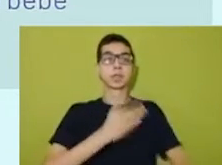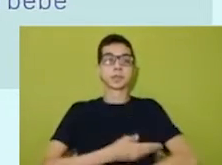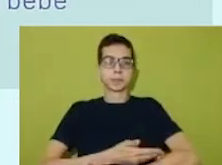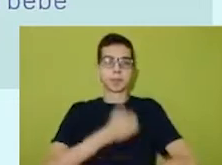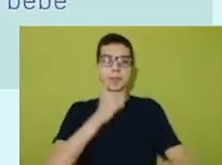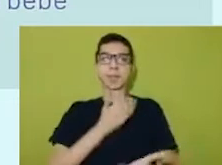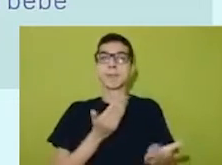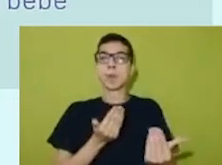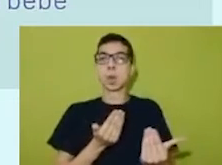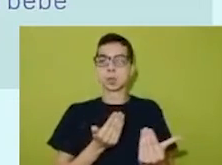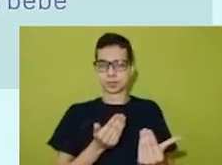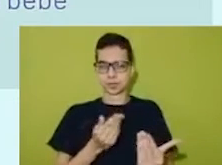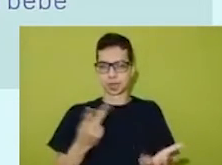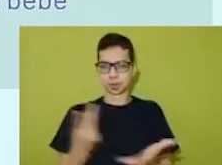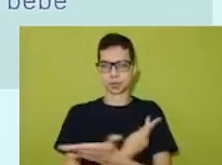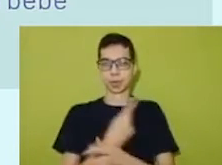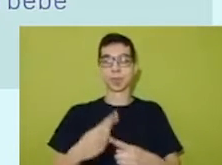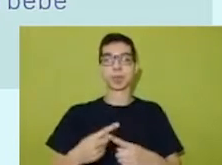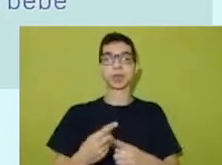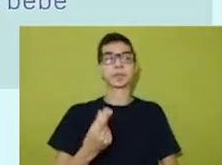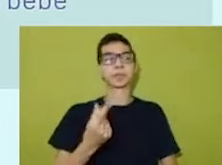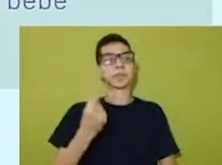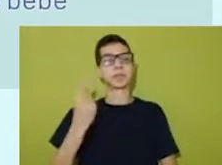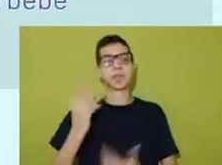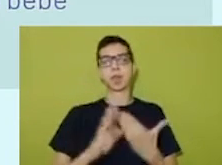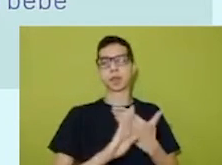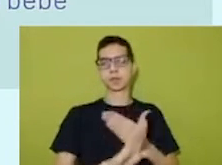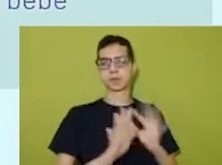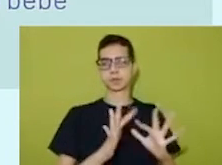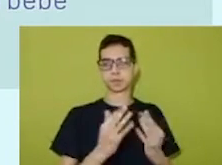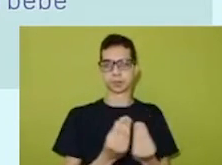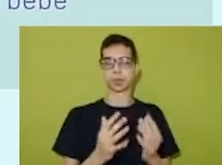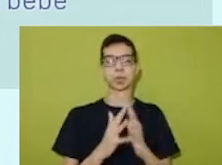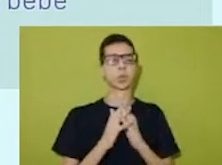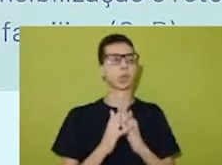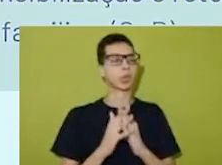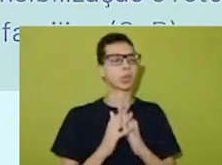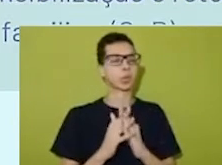estava muito tempo afastada da família. Foi bem complicado a gente fazer